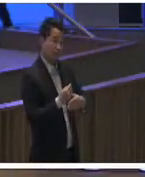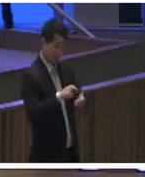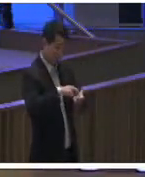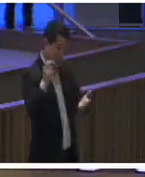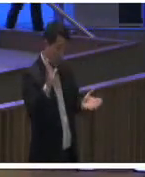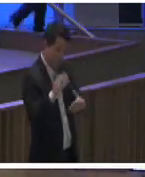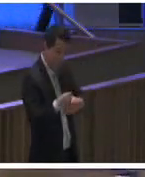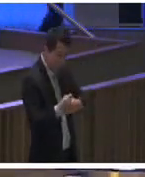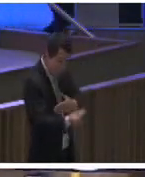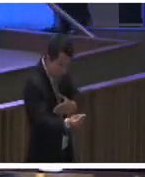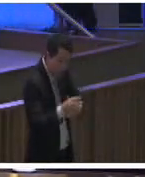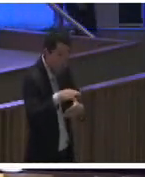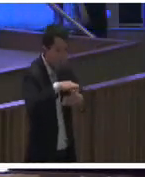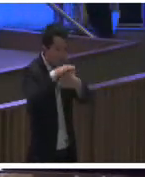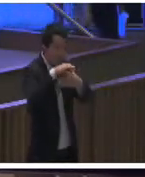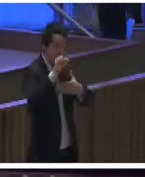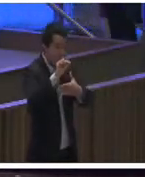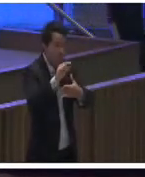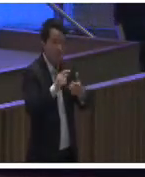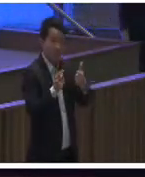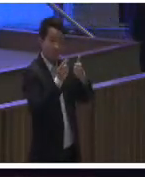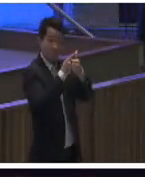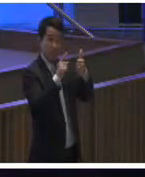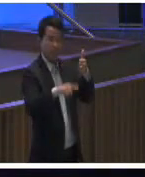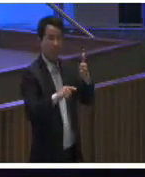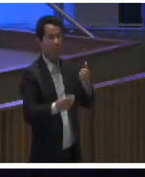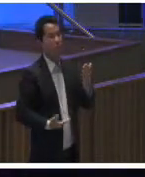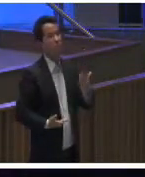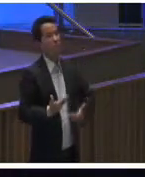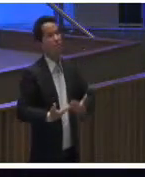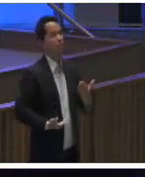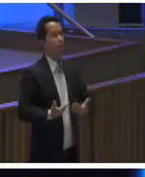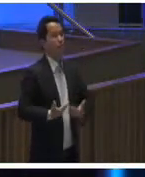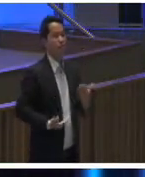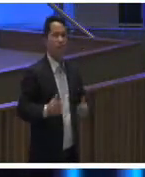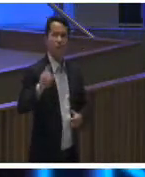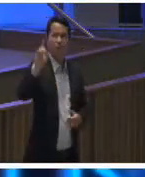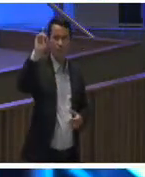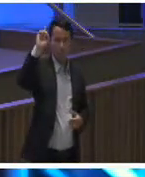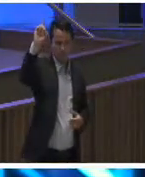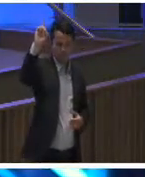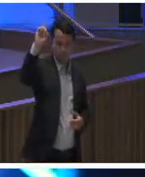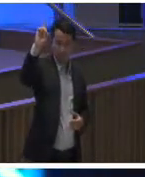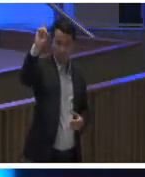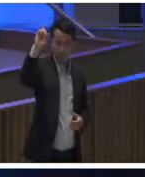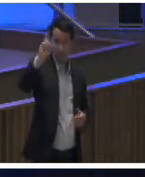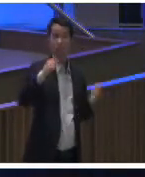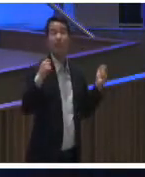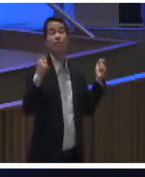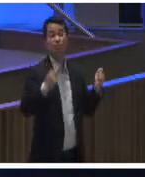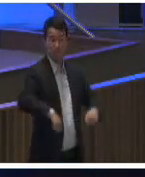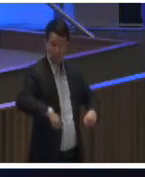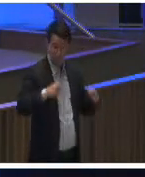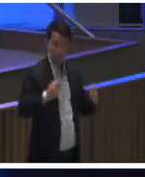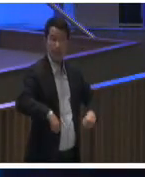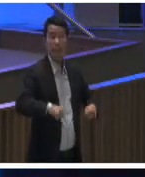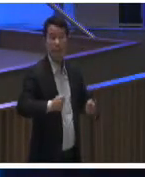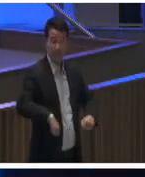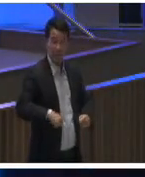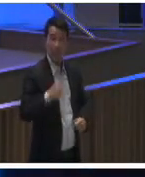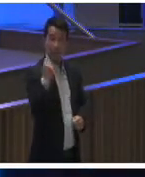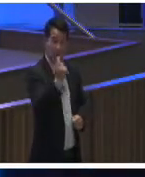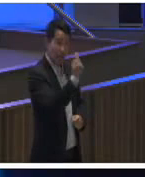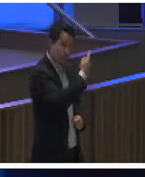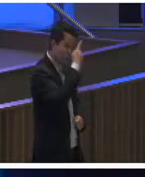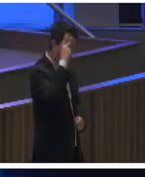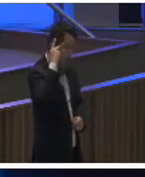3, e Paulo fala que todo servo de Deus, genuinamente servo de Deus, precisa ter essa credencial.